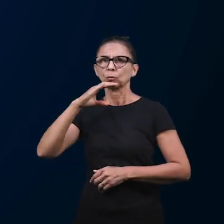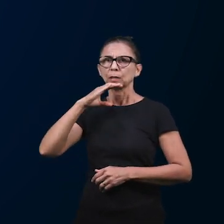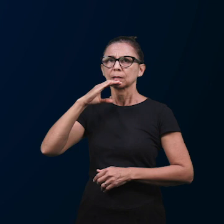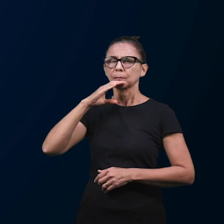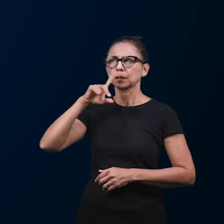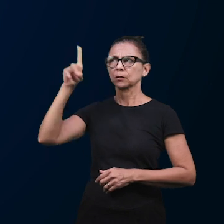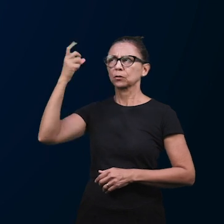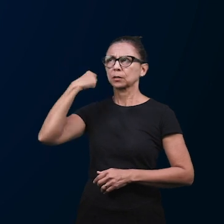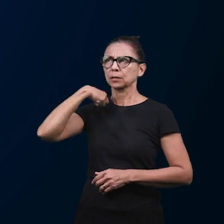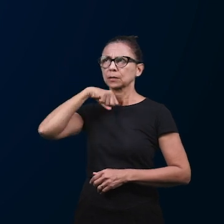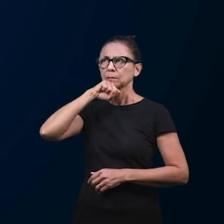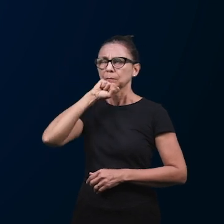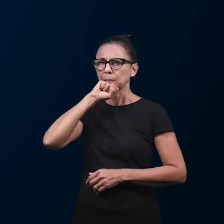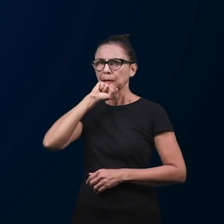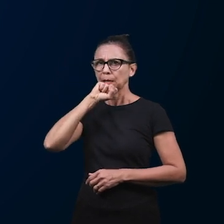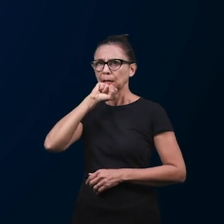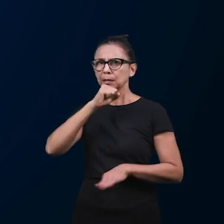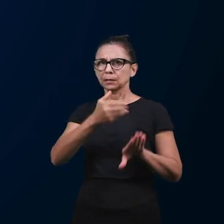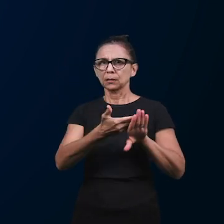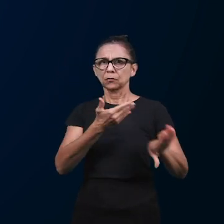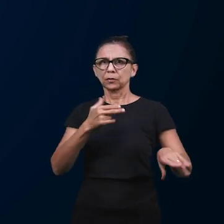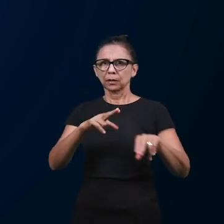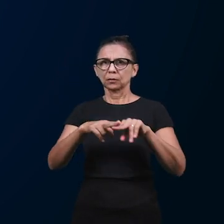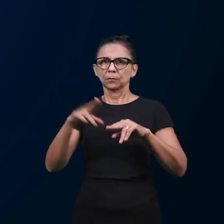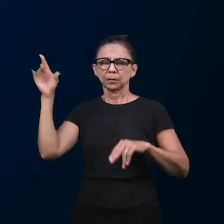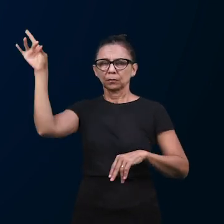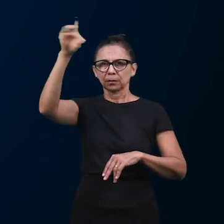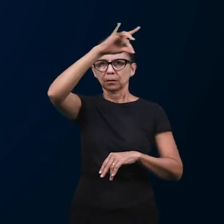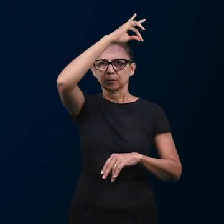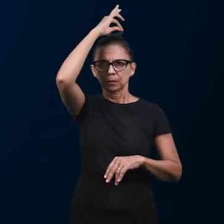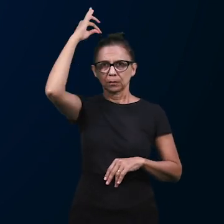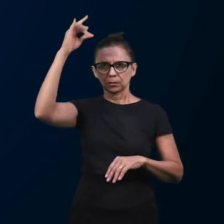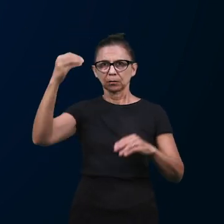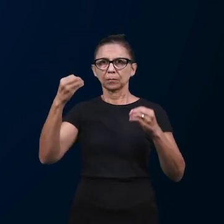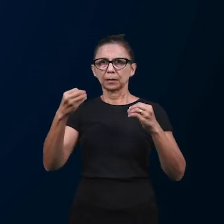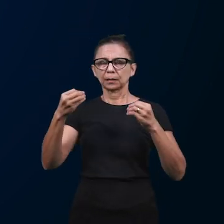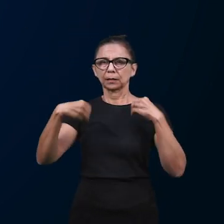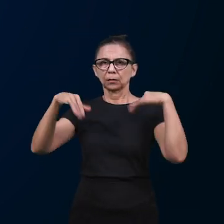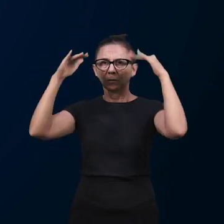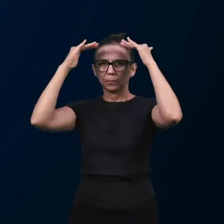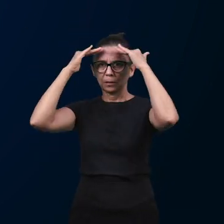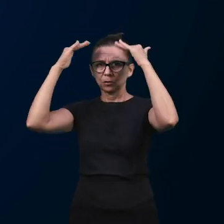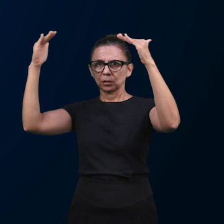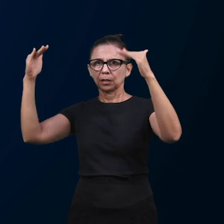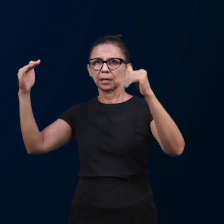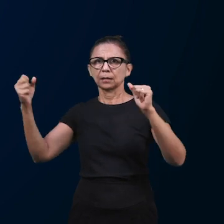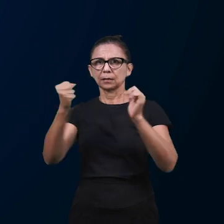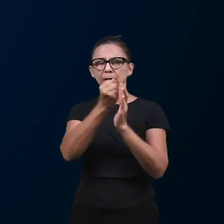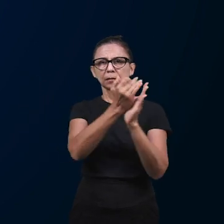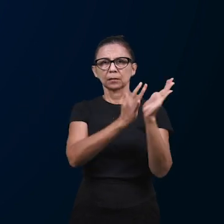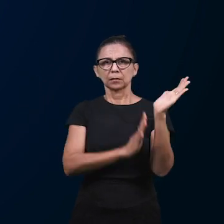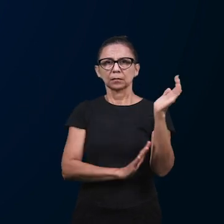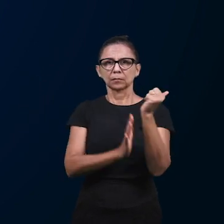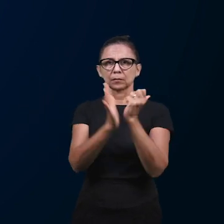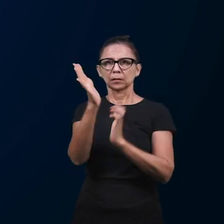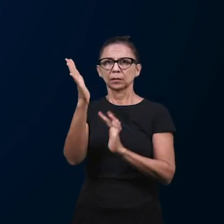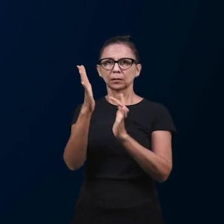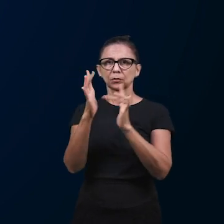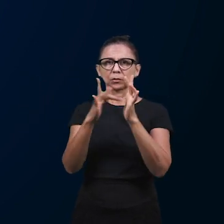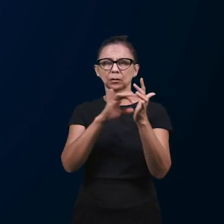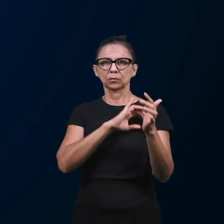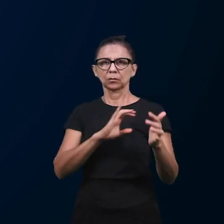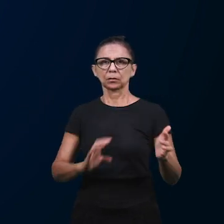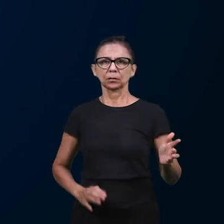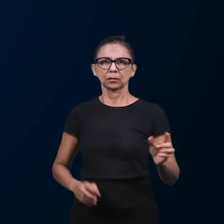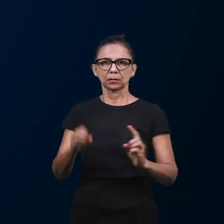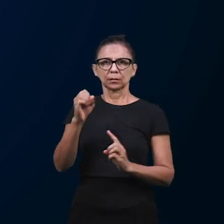Deus Pai, em santificação do Espírito, para a obediência e aspersão do sangue de Jesus Cristo.